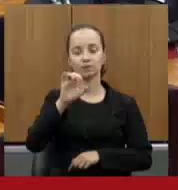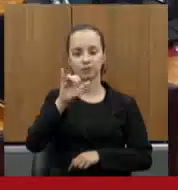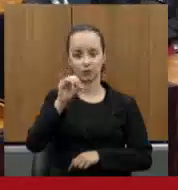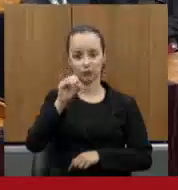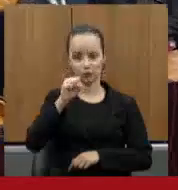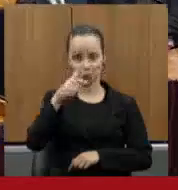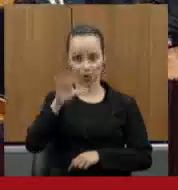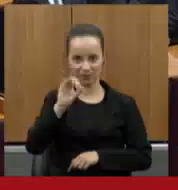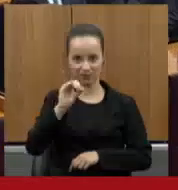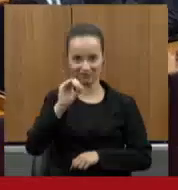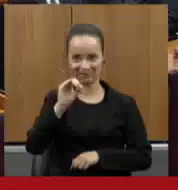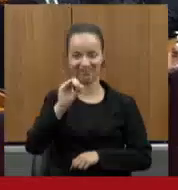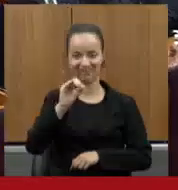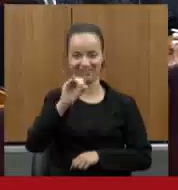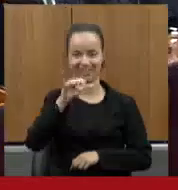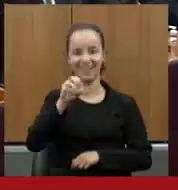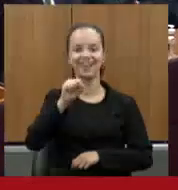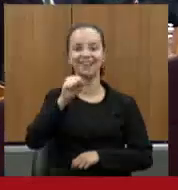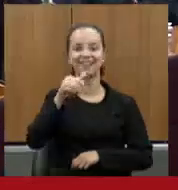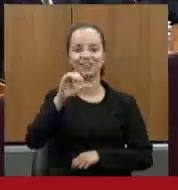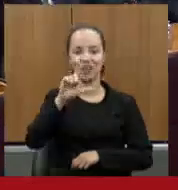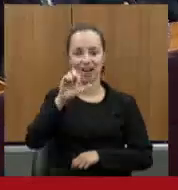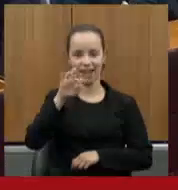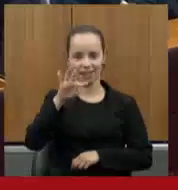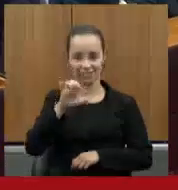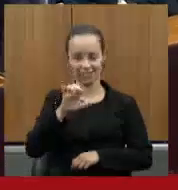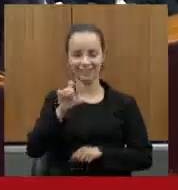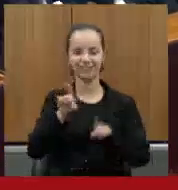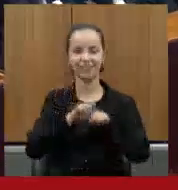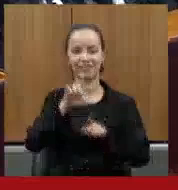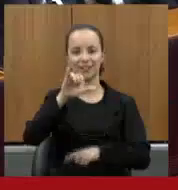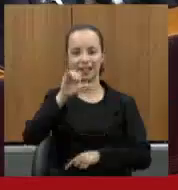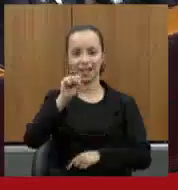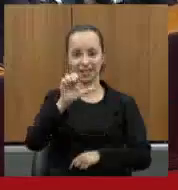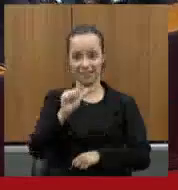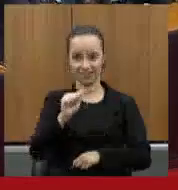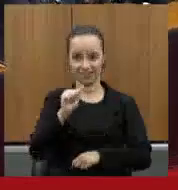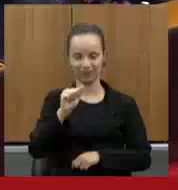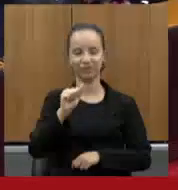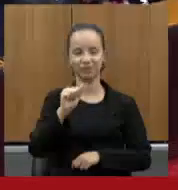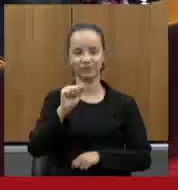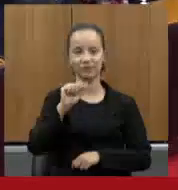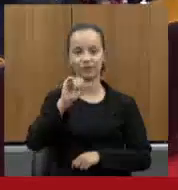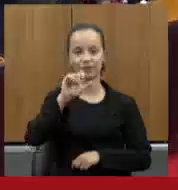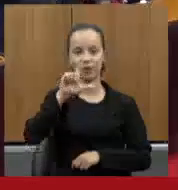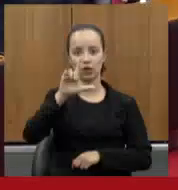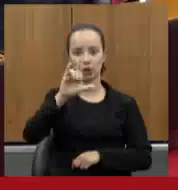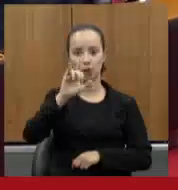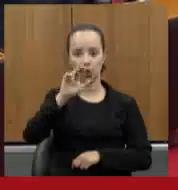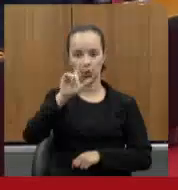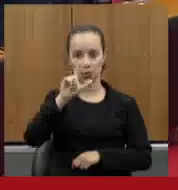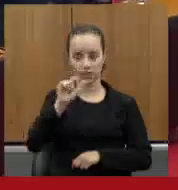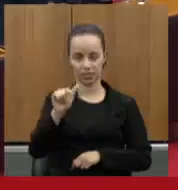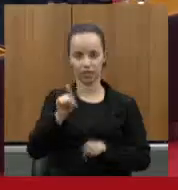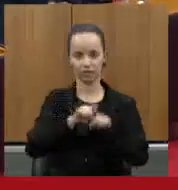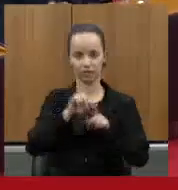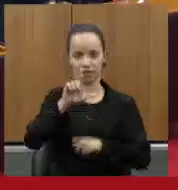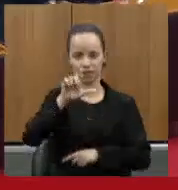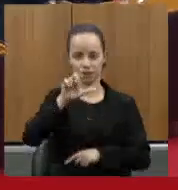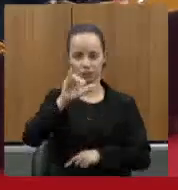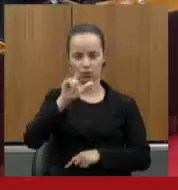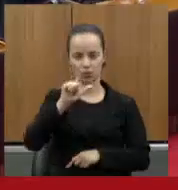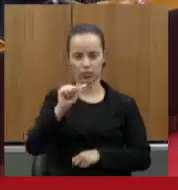João Barbosa, João Leite, Lisa Prado, Luiz Carlos Miranda, Luzia